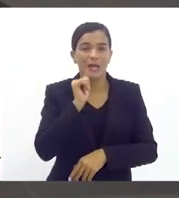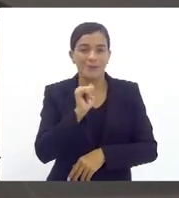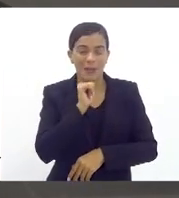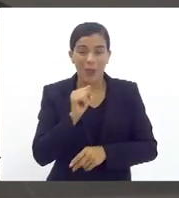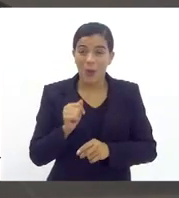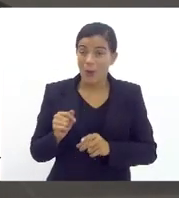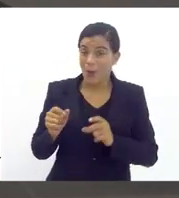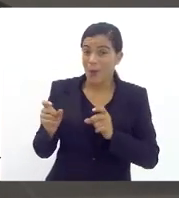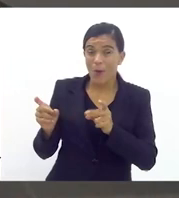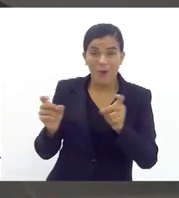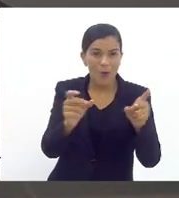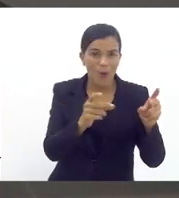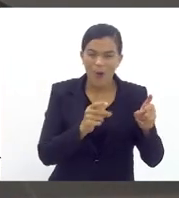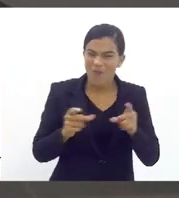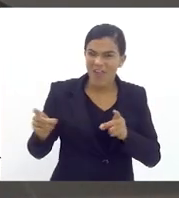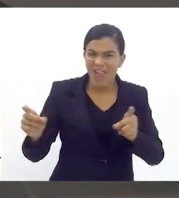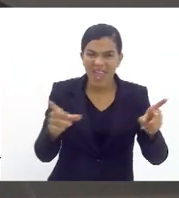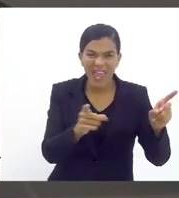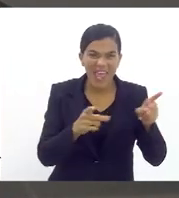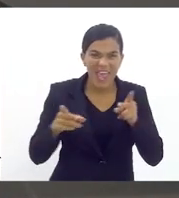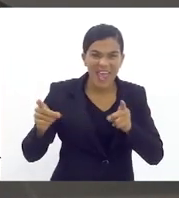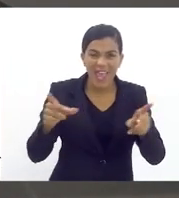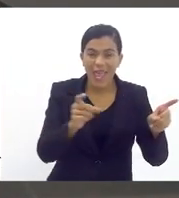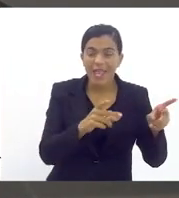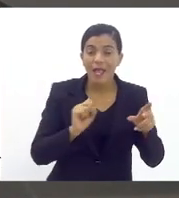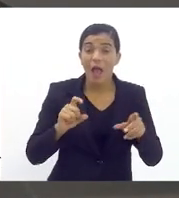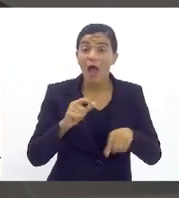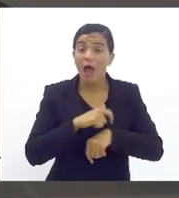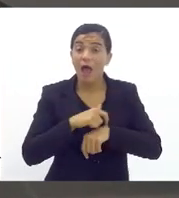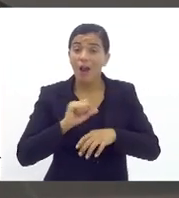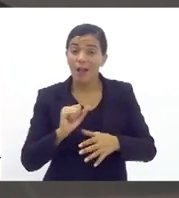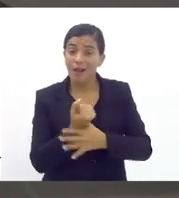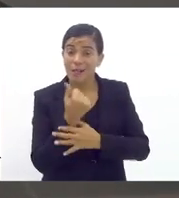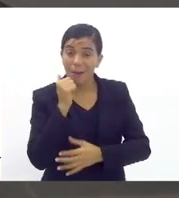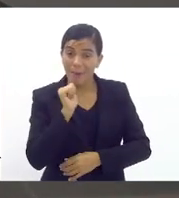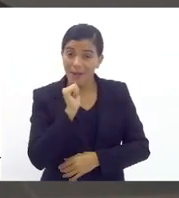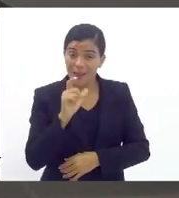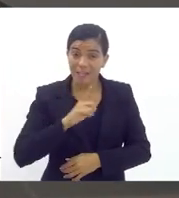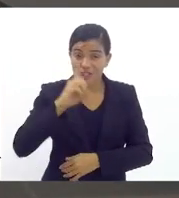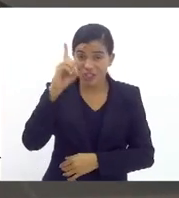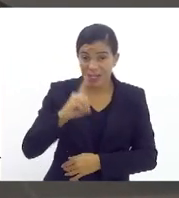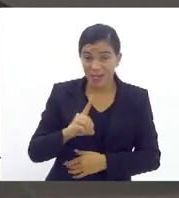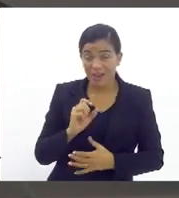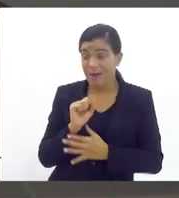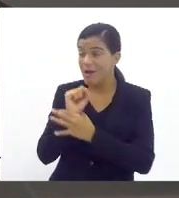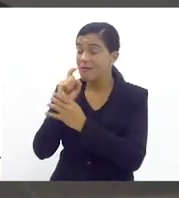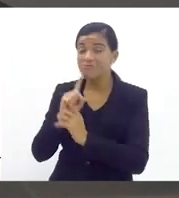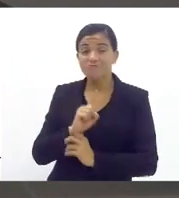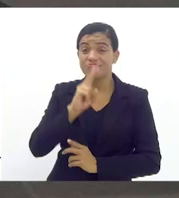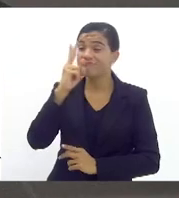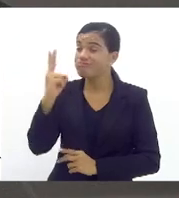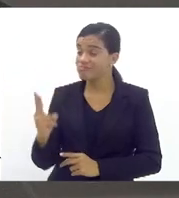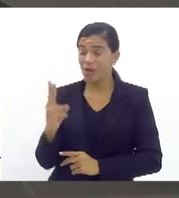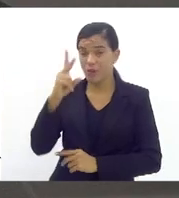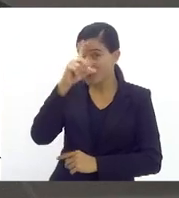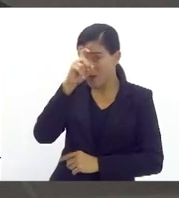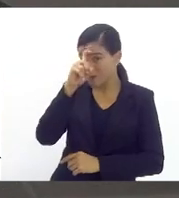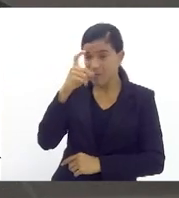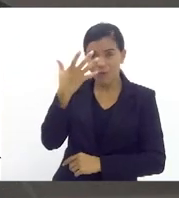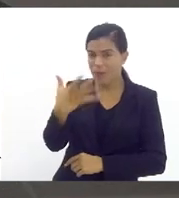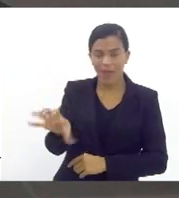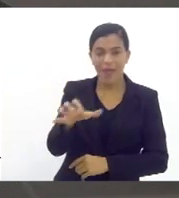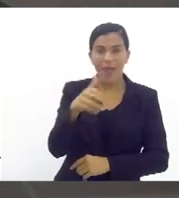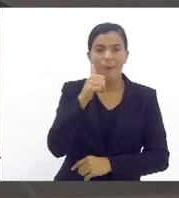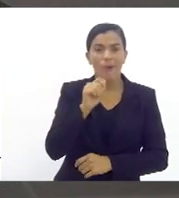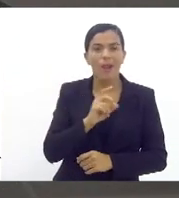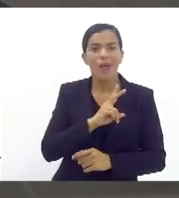comércio lucra muito com o Dia das Mães e na hora de garantir que a mãe tem o direito de levar o filho ao hospital, eles não deixam, não querem colocar na convenção coletiva o direito da mãe